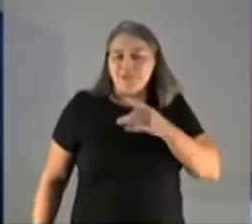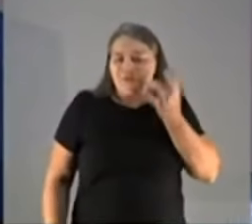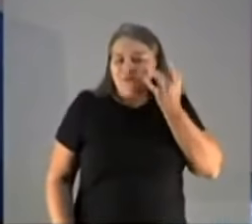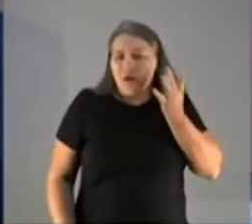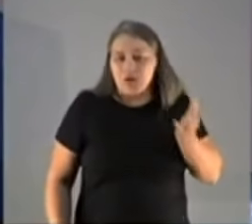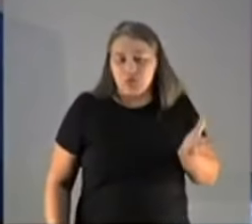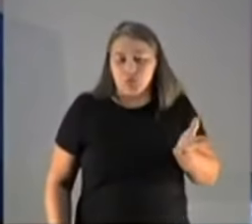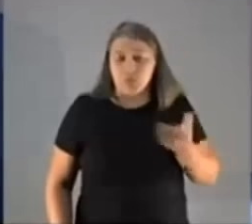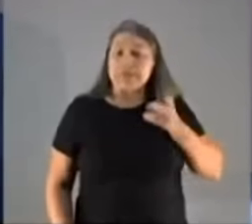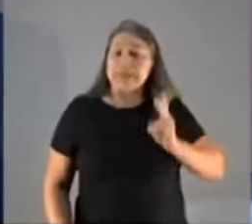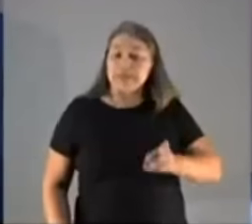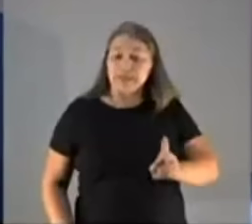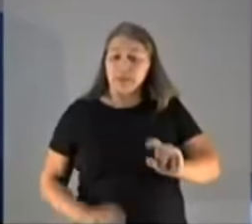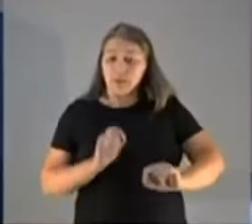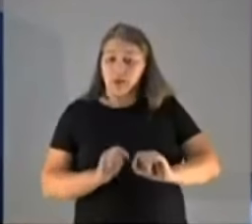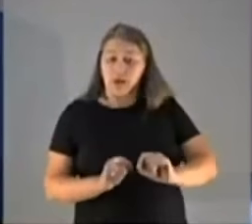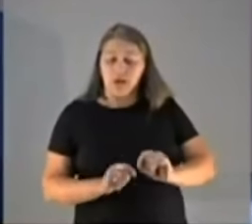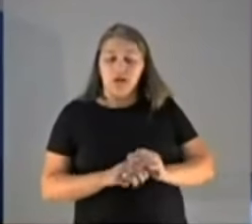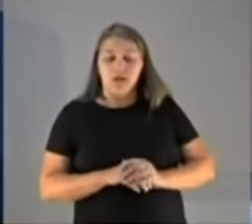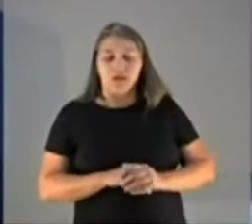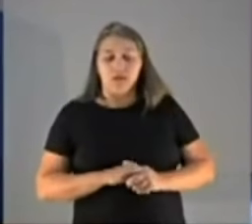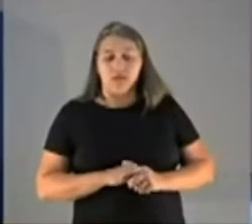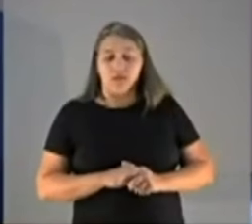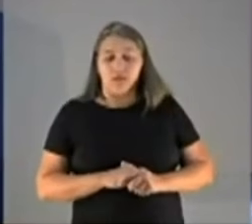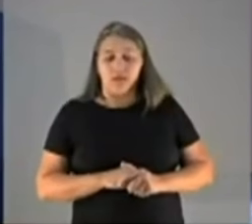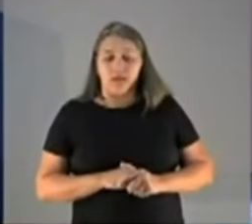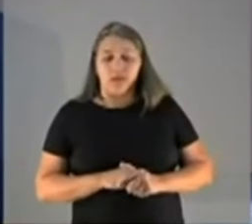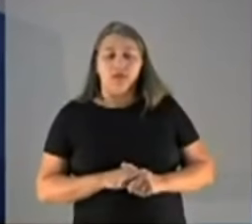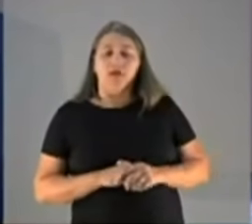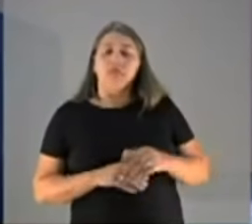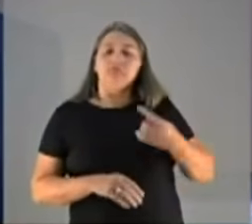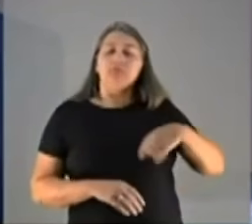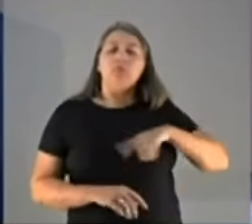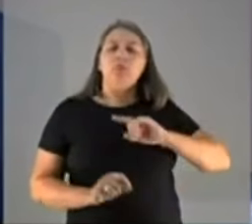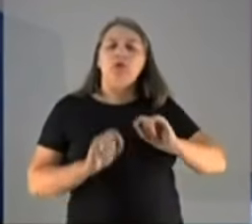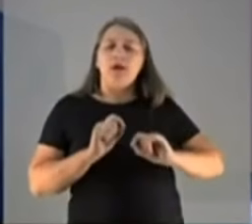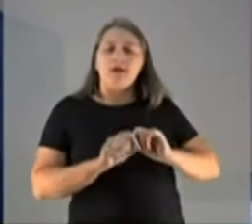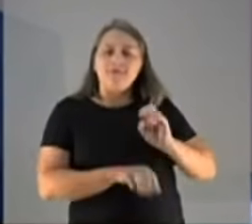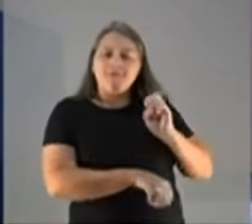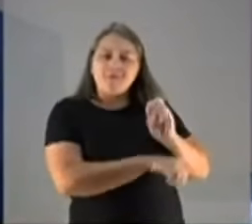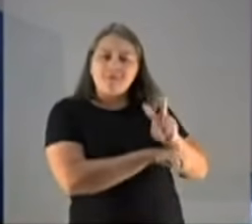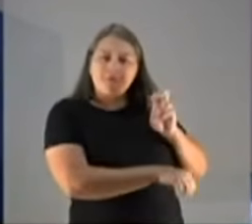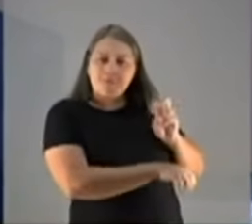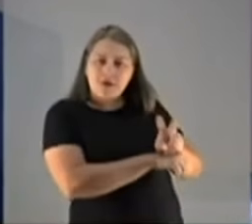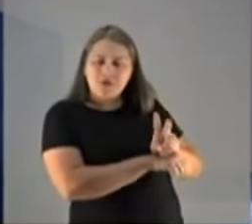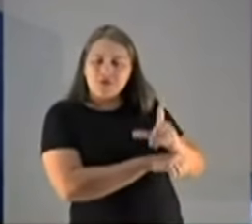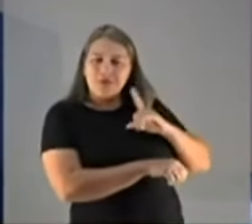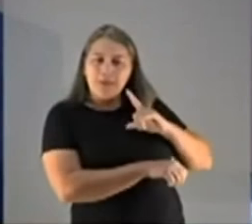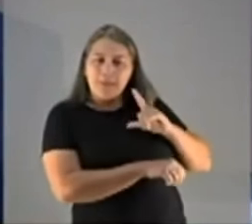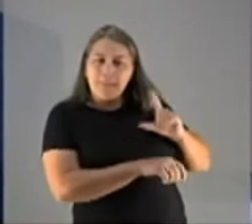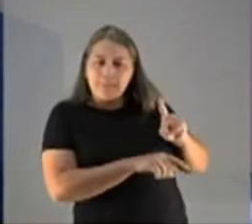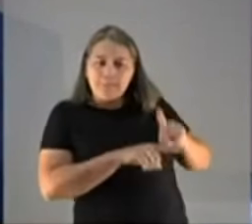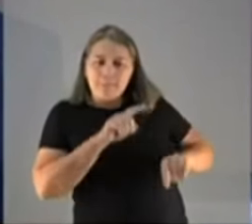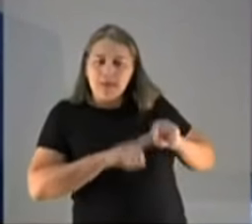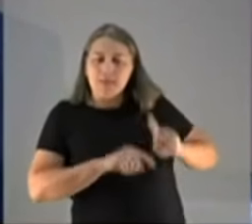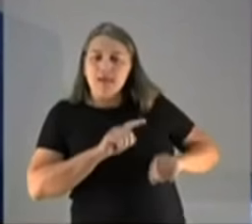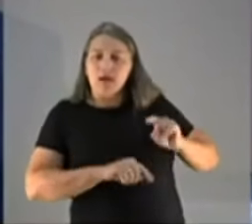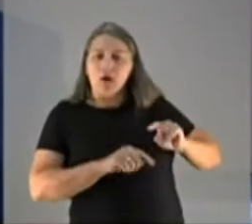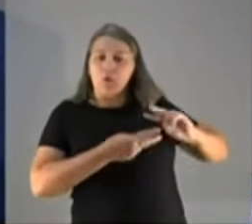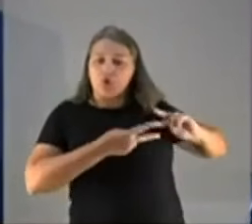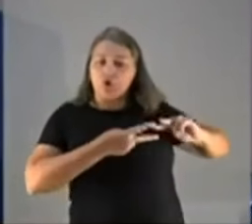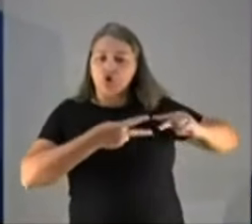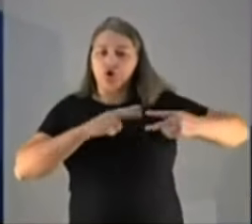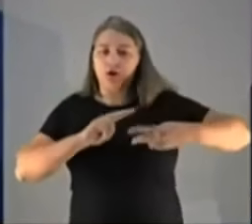ela sempre foi, era e é, e sempre será, muito esperado que vírus com base em material genético de